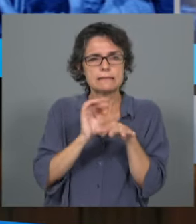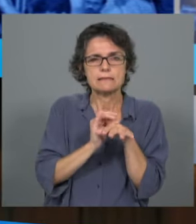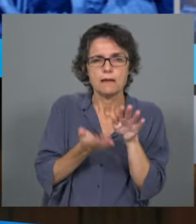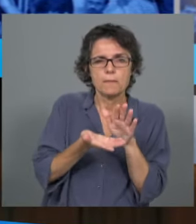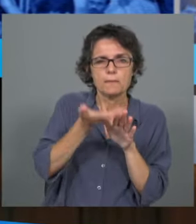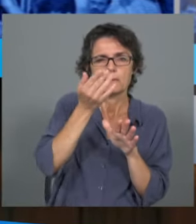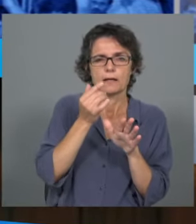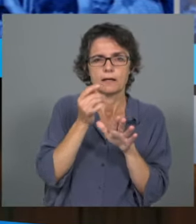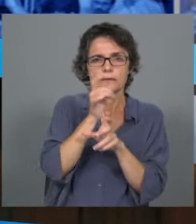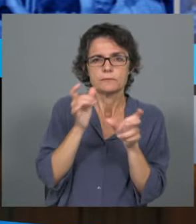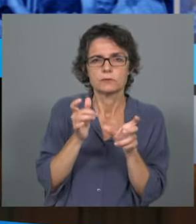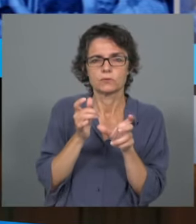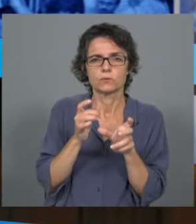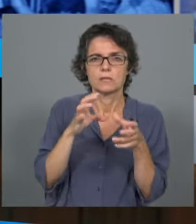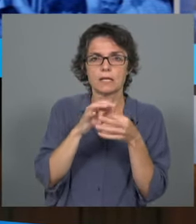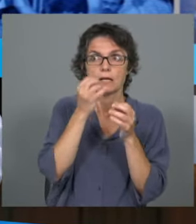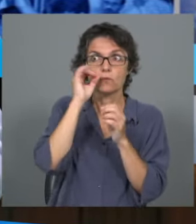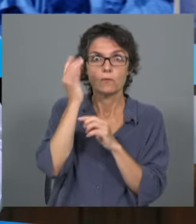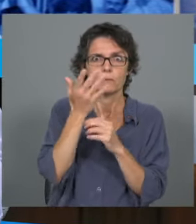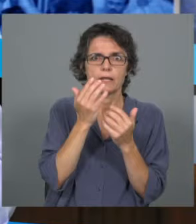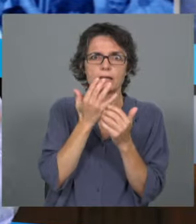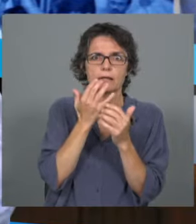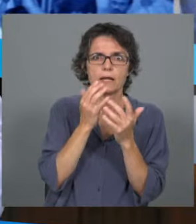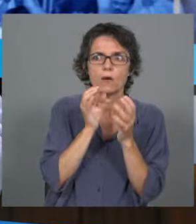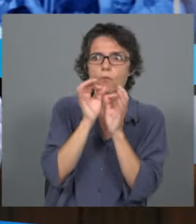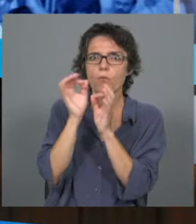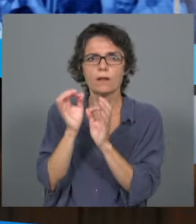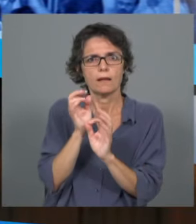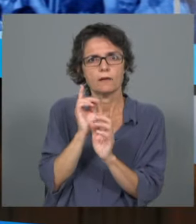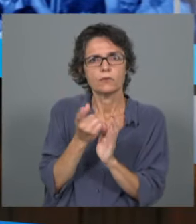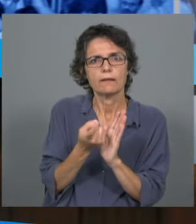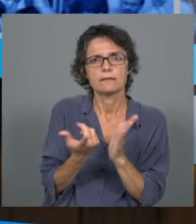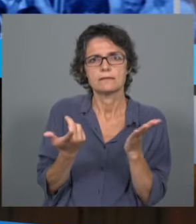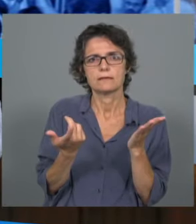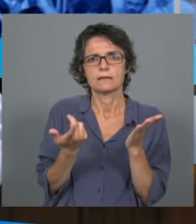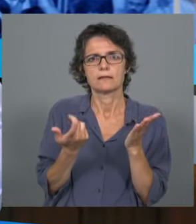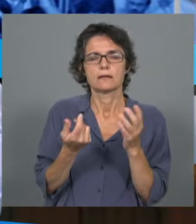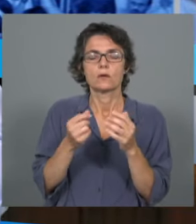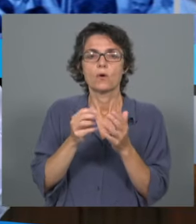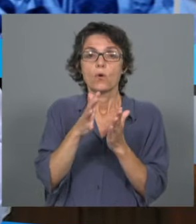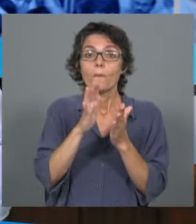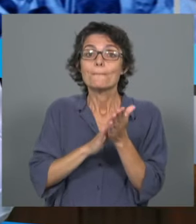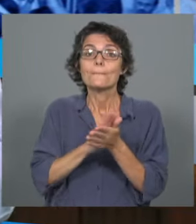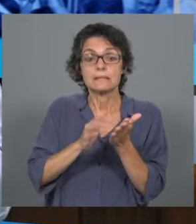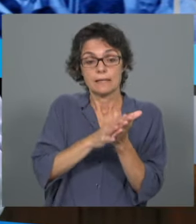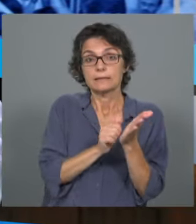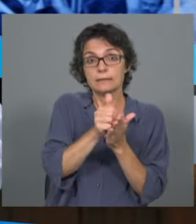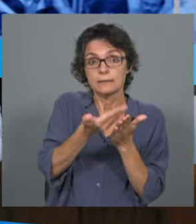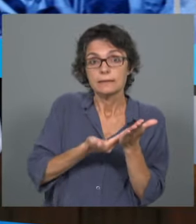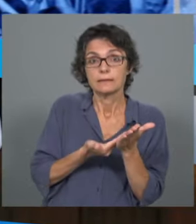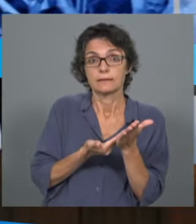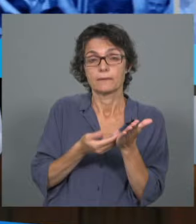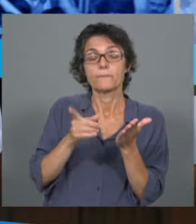relação profunda que, a partir precisamente das Escrituras, do testemunho de Gênesis e do próprio mandamento novo do amor, como propõe a